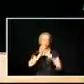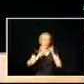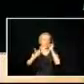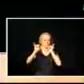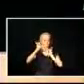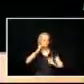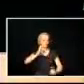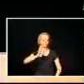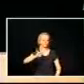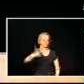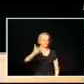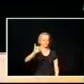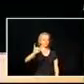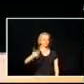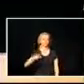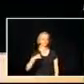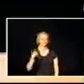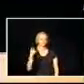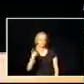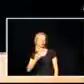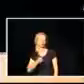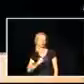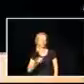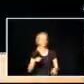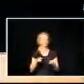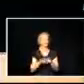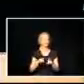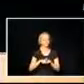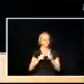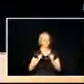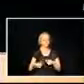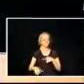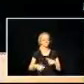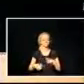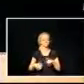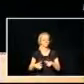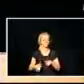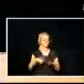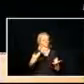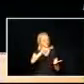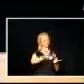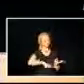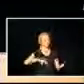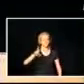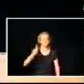possa também aqui compor as nossas tabelas de referência, como eu faço